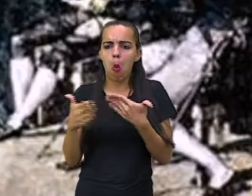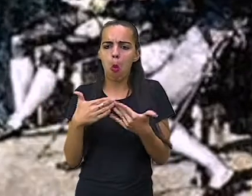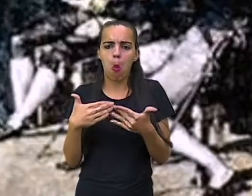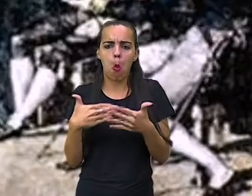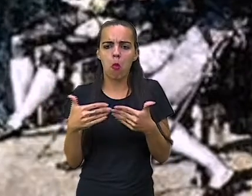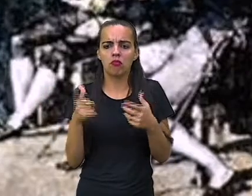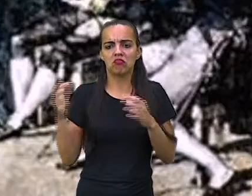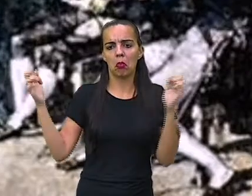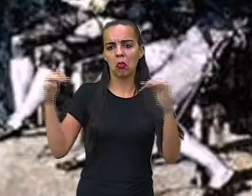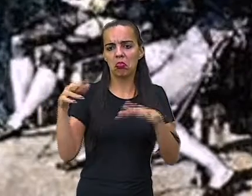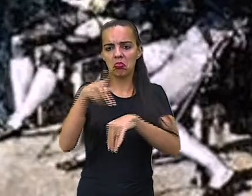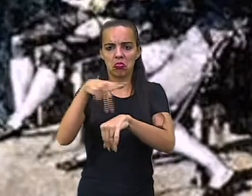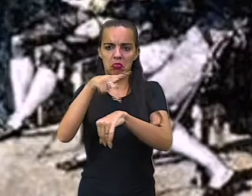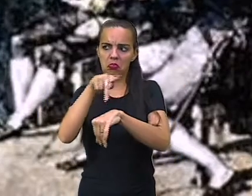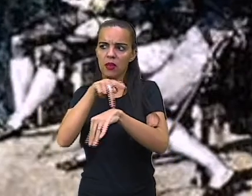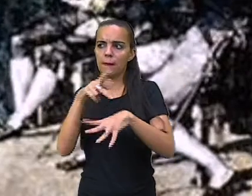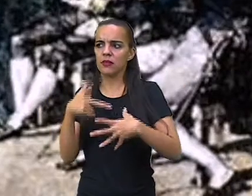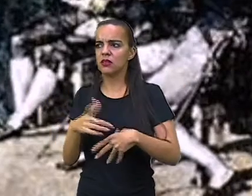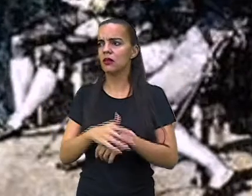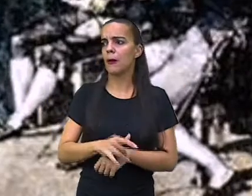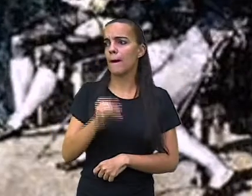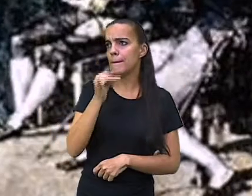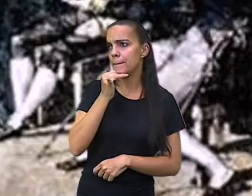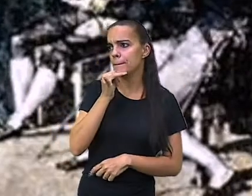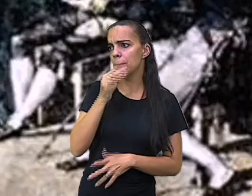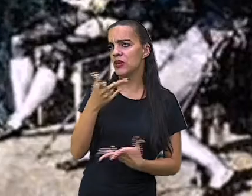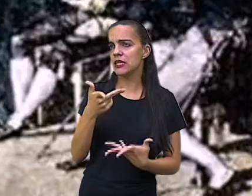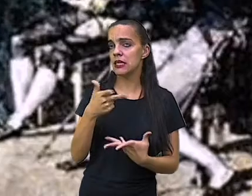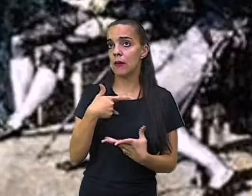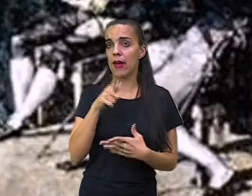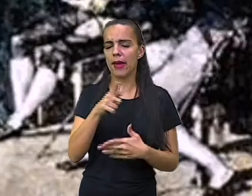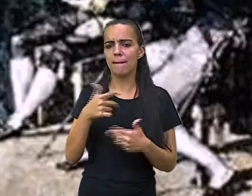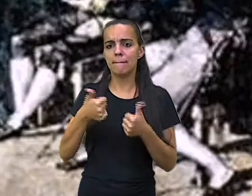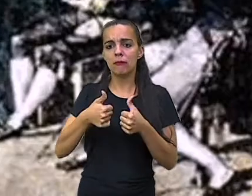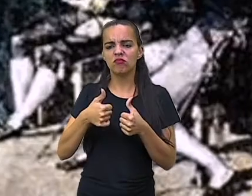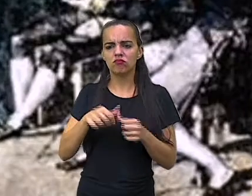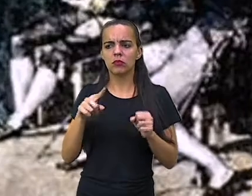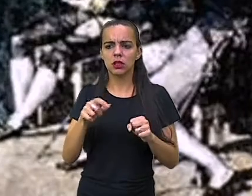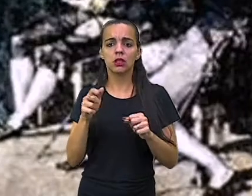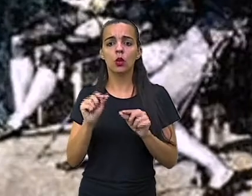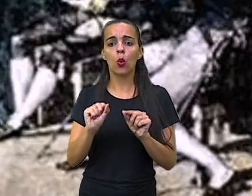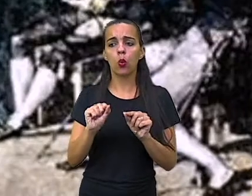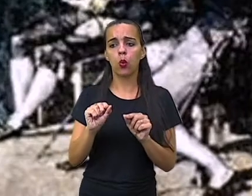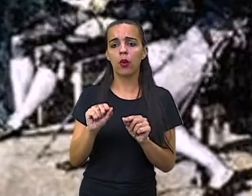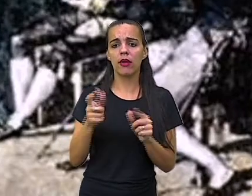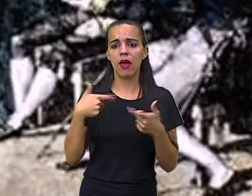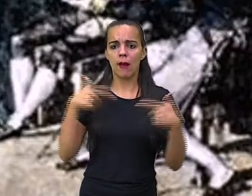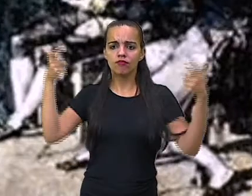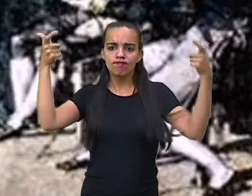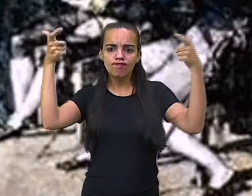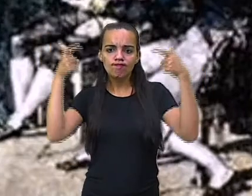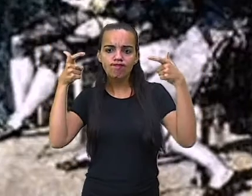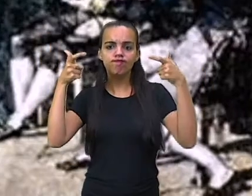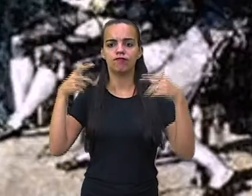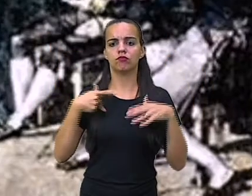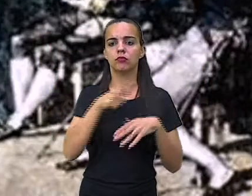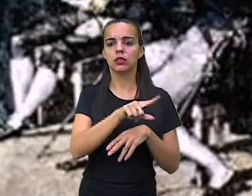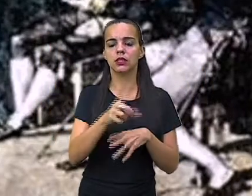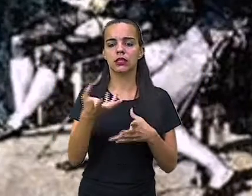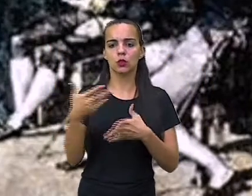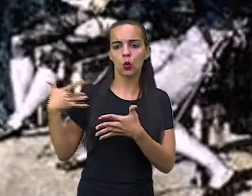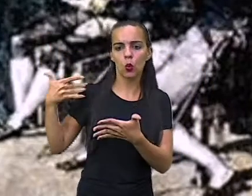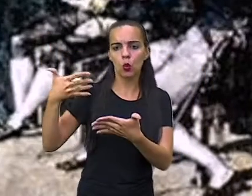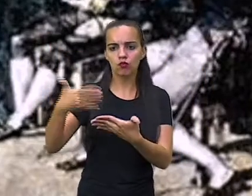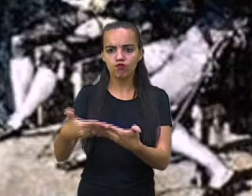revolucionário. Sua intenção era manter as monarquias cristãs europeias a salvo das ideias iluministas.